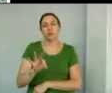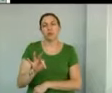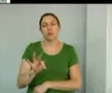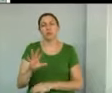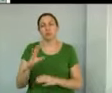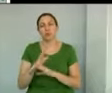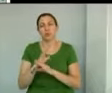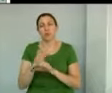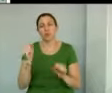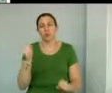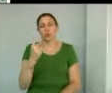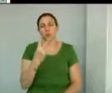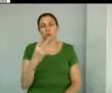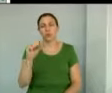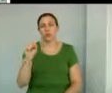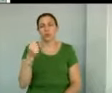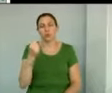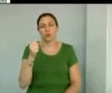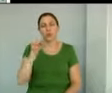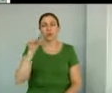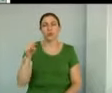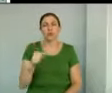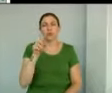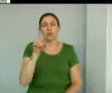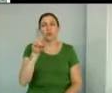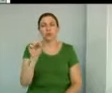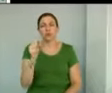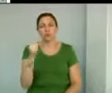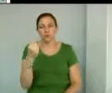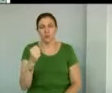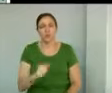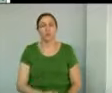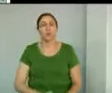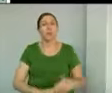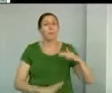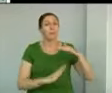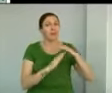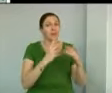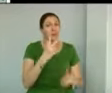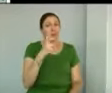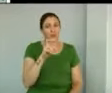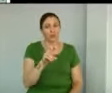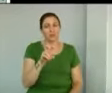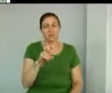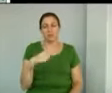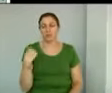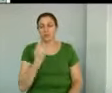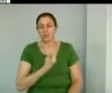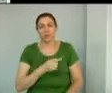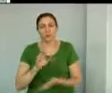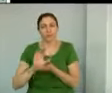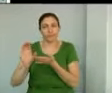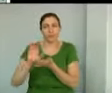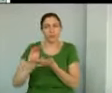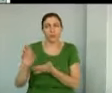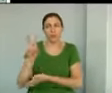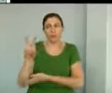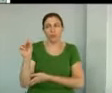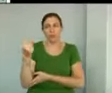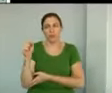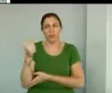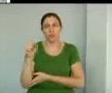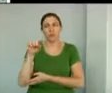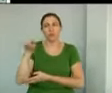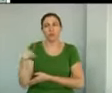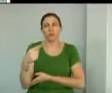fechar em 28,28%. Né? O mínimo é 25%, então estaremos aplicando, se confirmados esses valores,